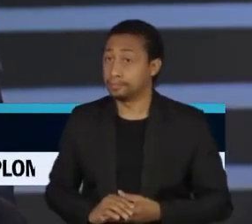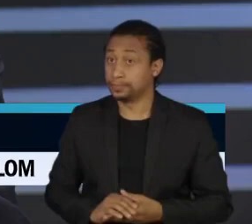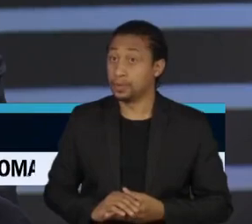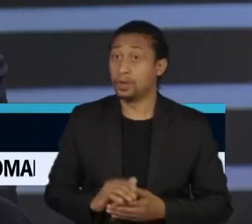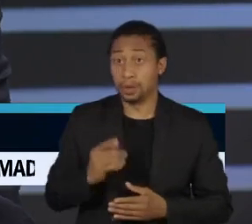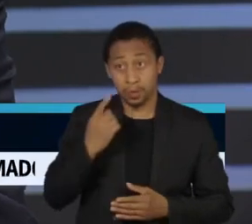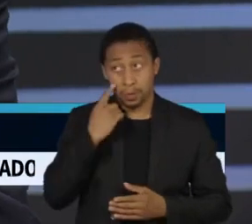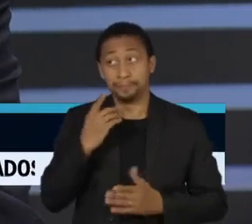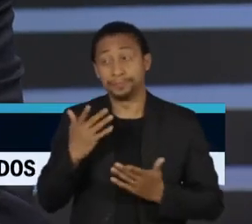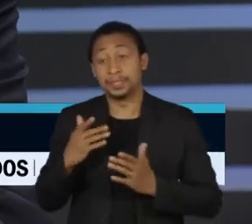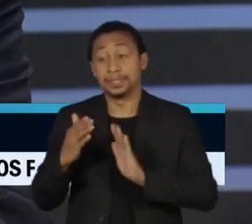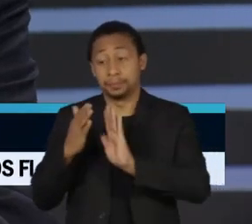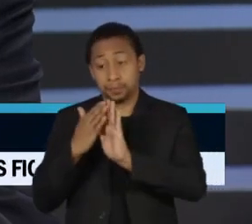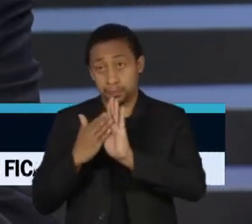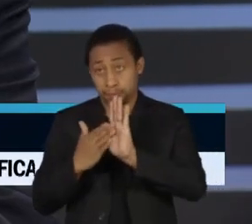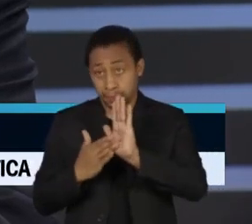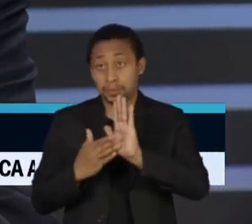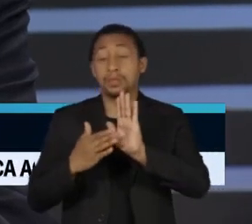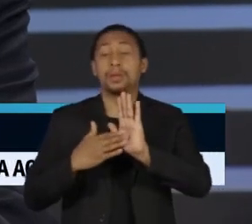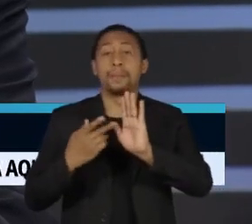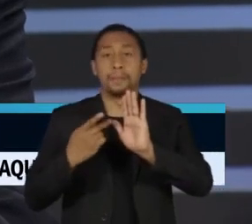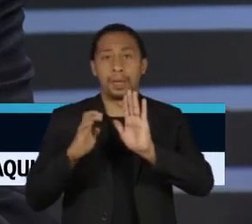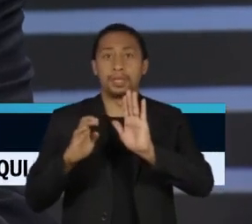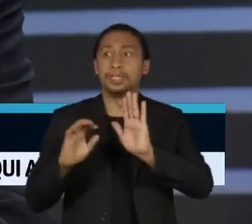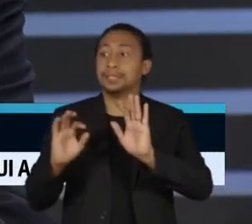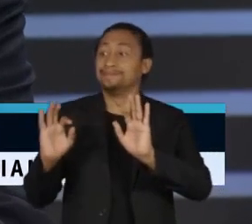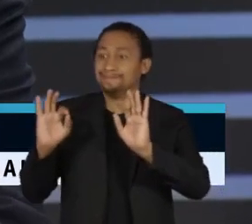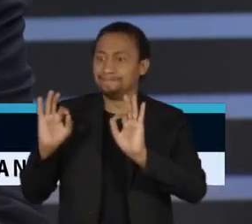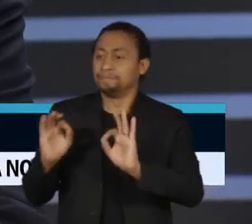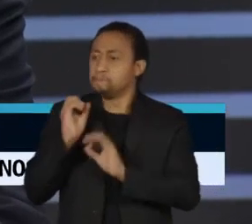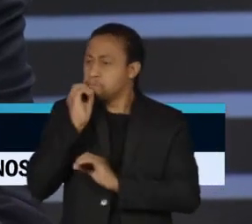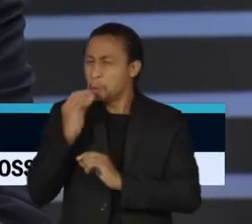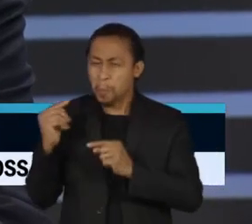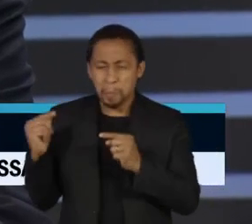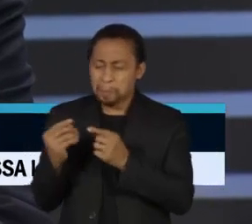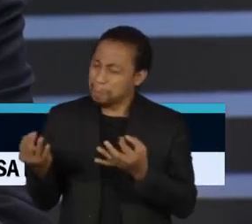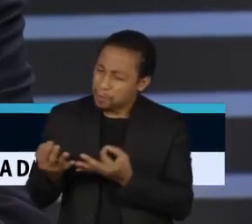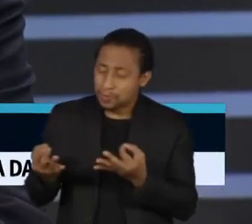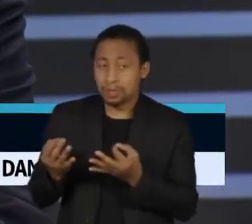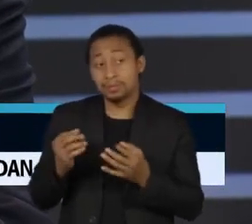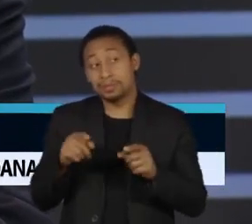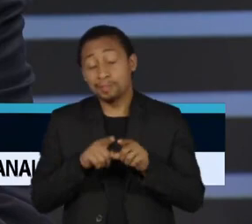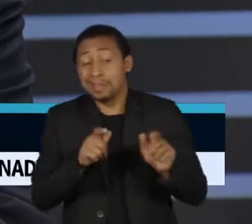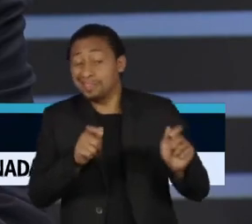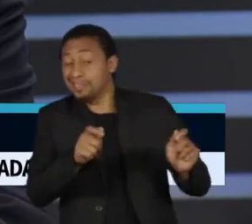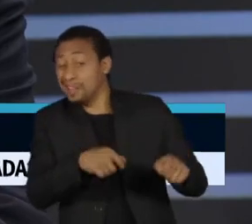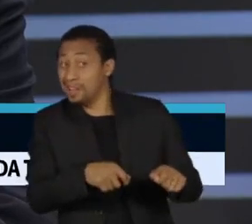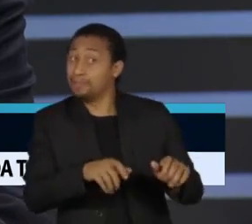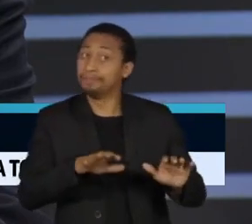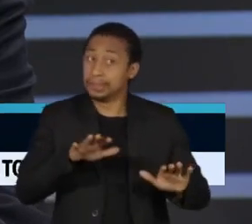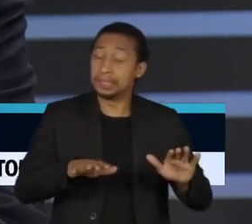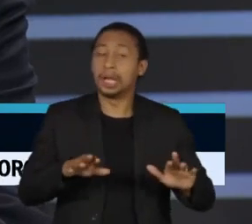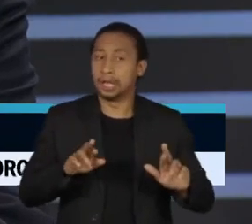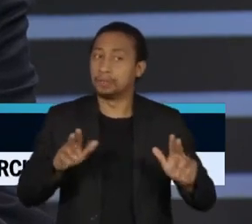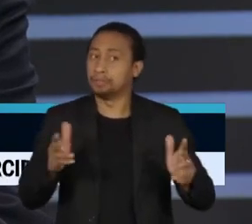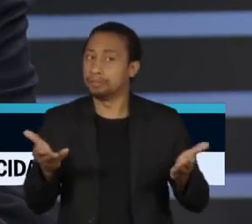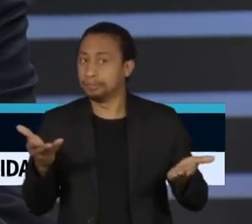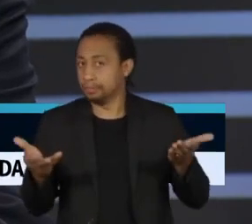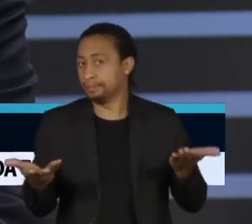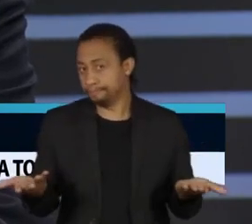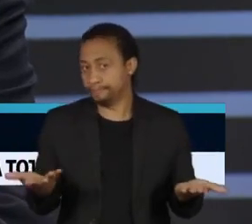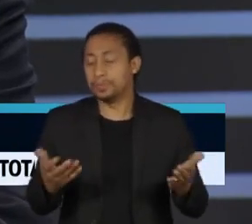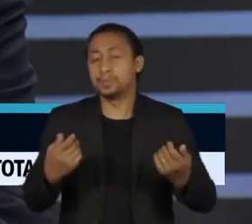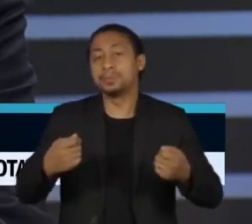o ideal e o possível né evidentemente existe uma margem de negociação Eu acho que o a primeira coisa que nós temos que destacar